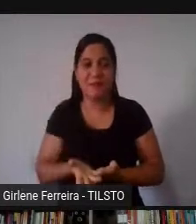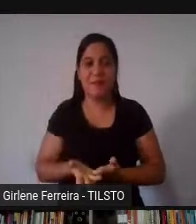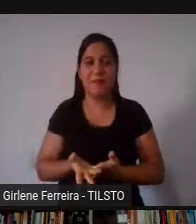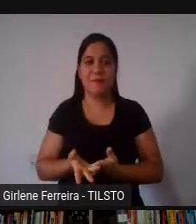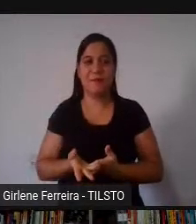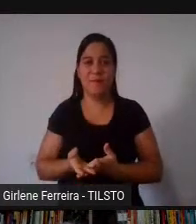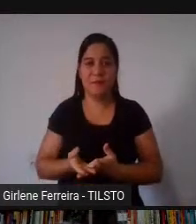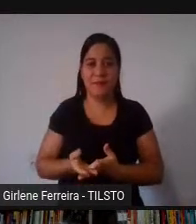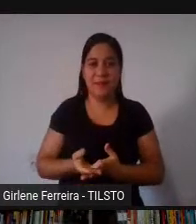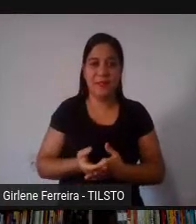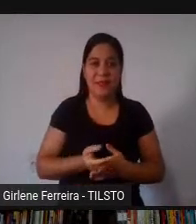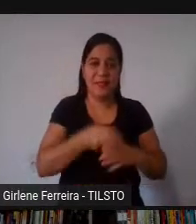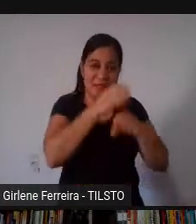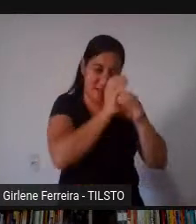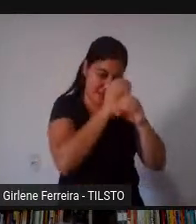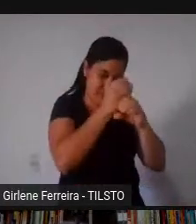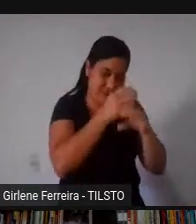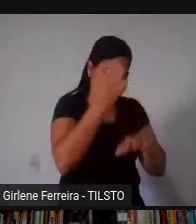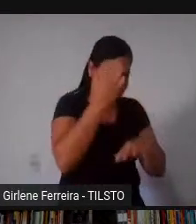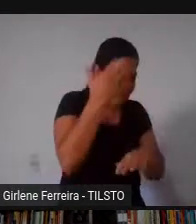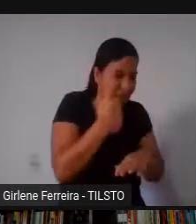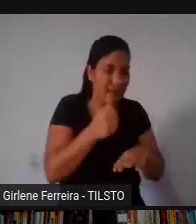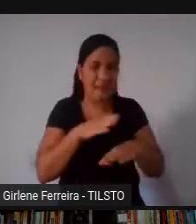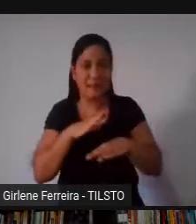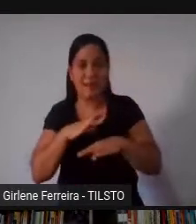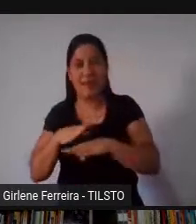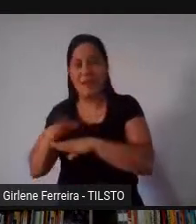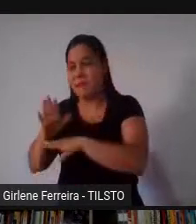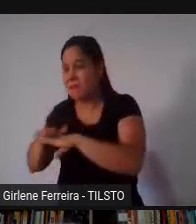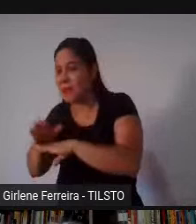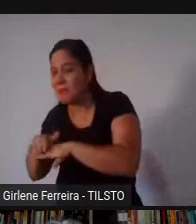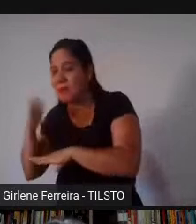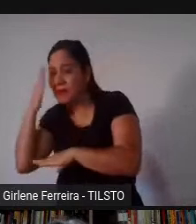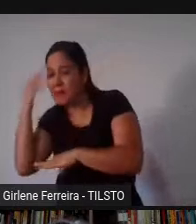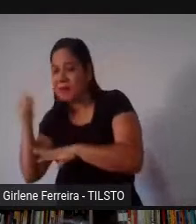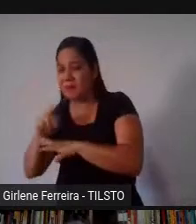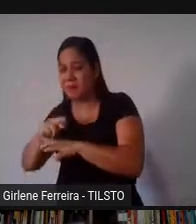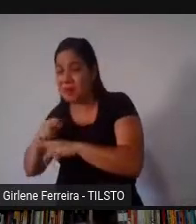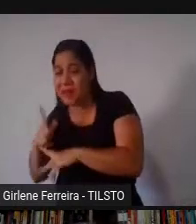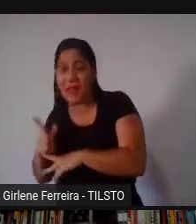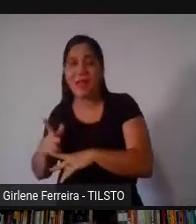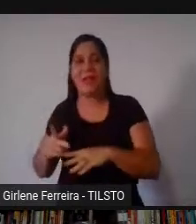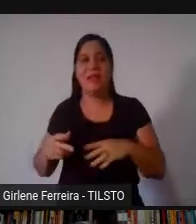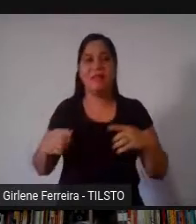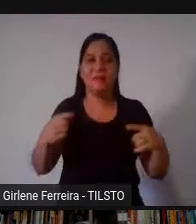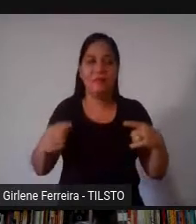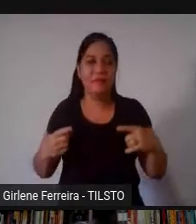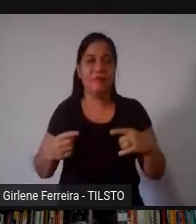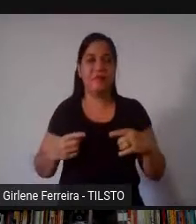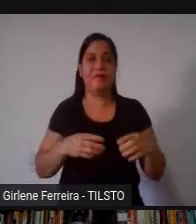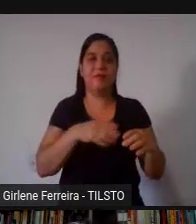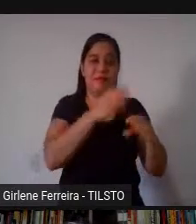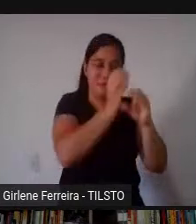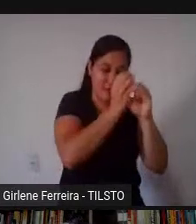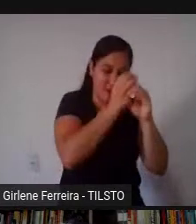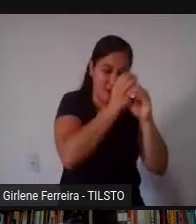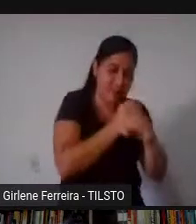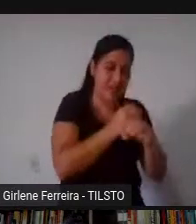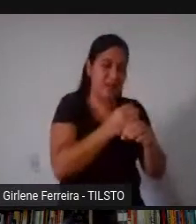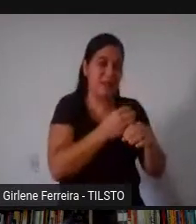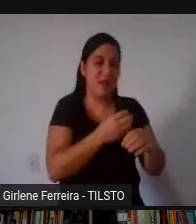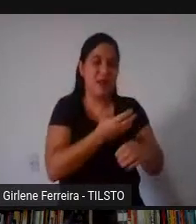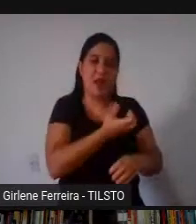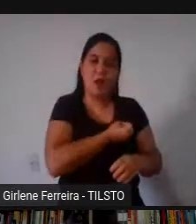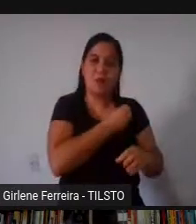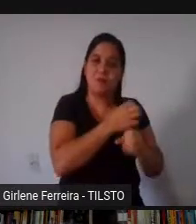sabe matemática direito, porque os matemáticos fazem matemática de um jeito, engenheiro gosta de fazer conta, esse é o objetivo, matemático não é tão direto